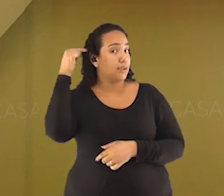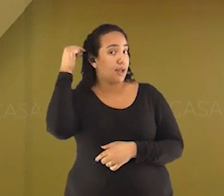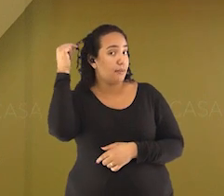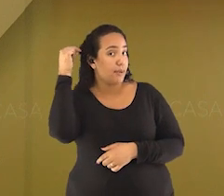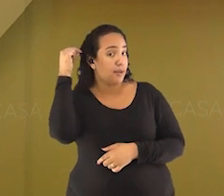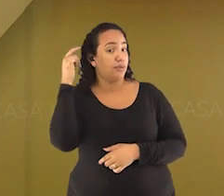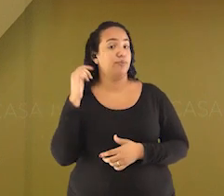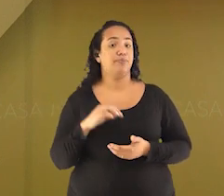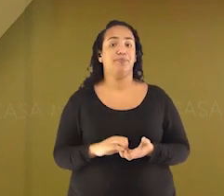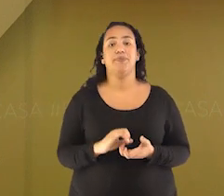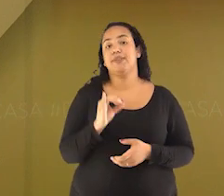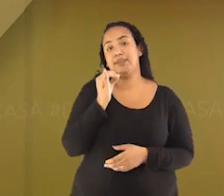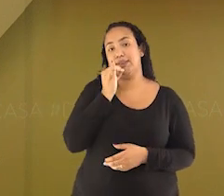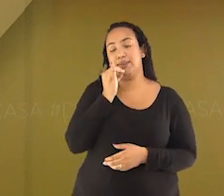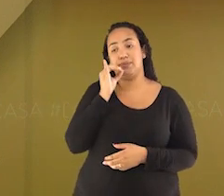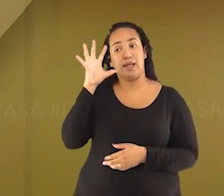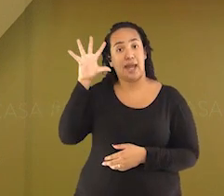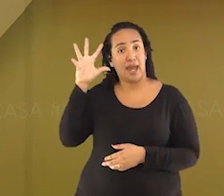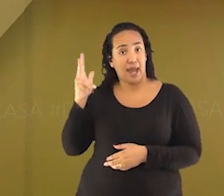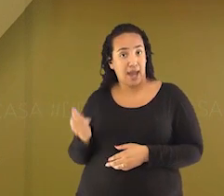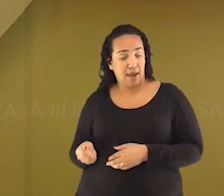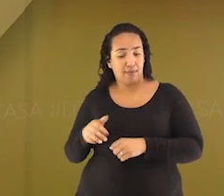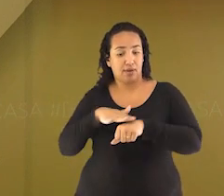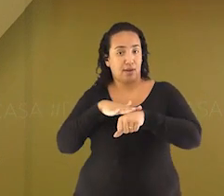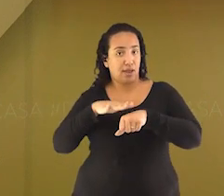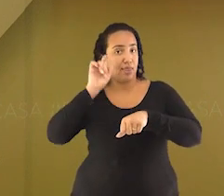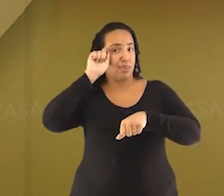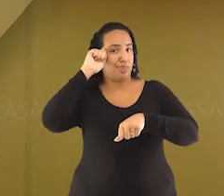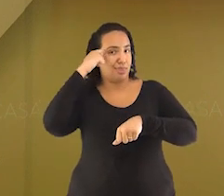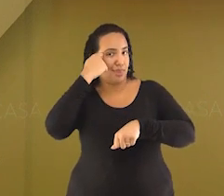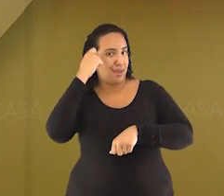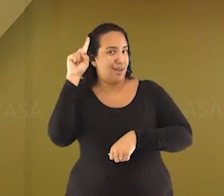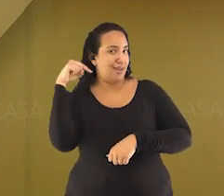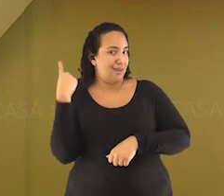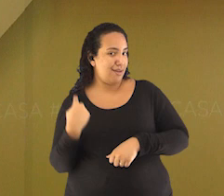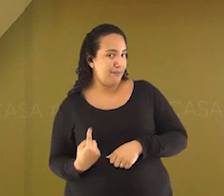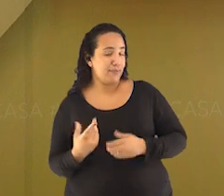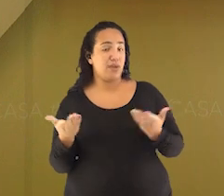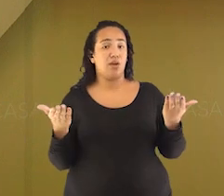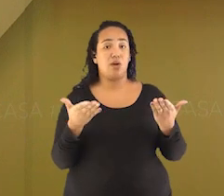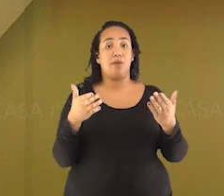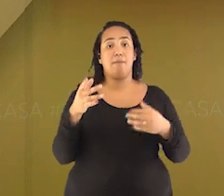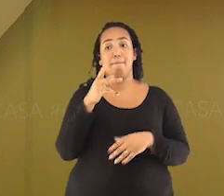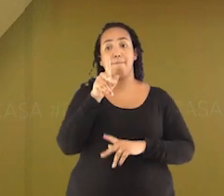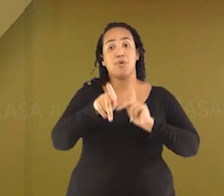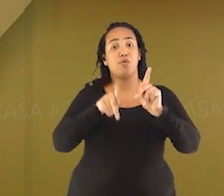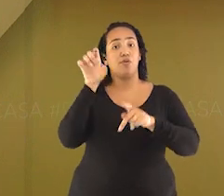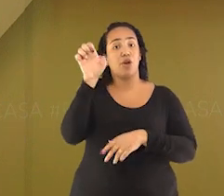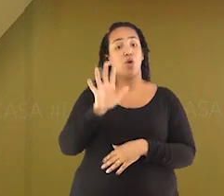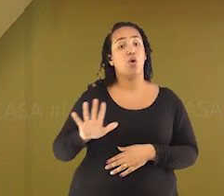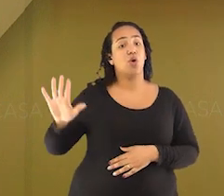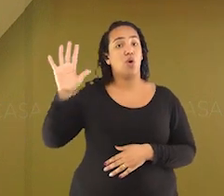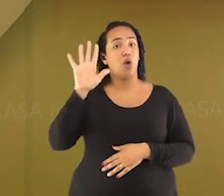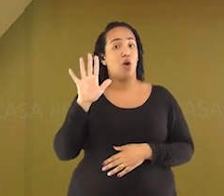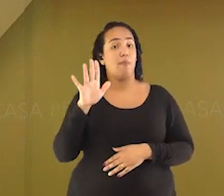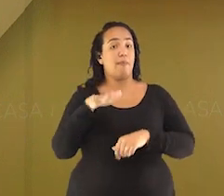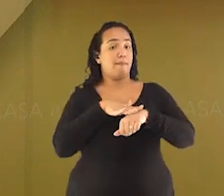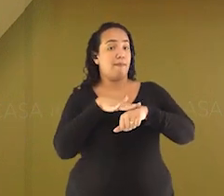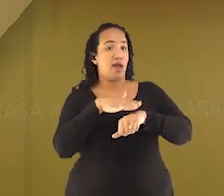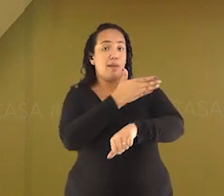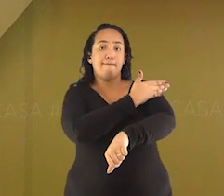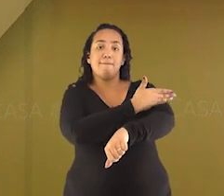cabelo. Enquanto africanos possuem pele negra e cabelo crespo, europeus possuem pele branca e cabelos lisos ou